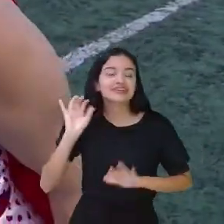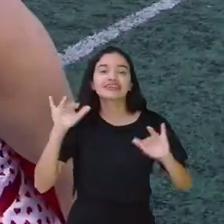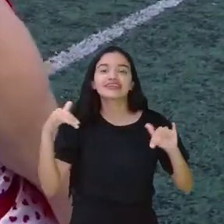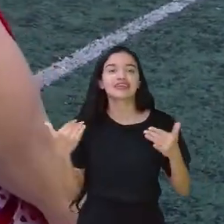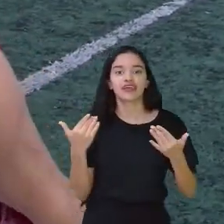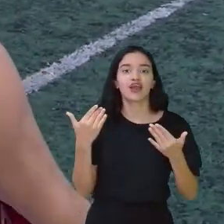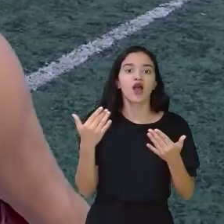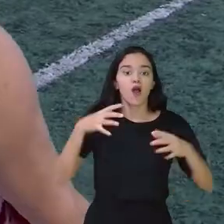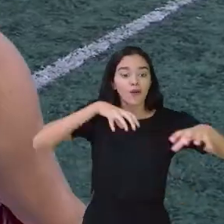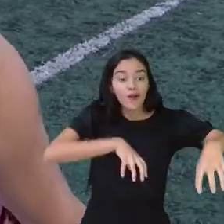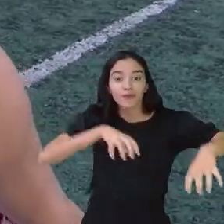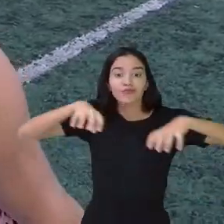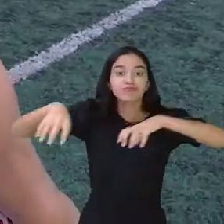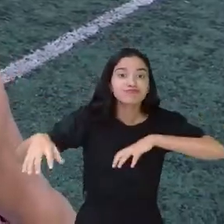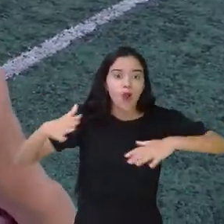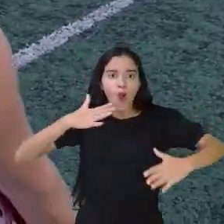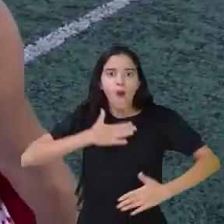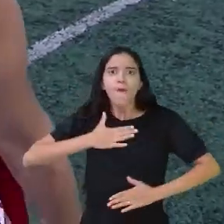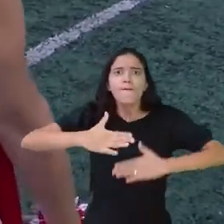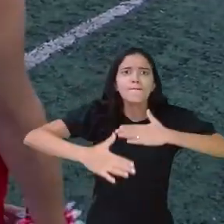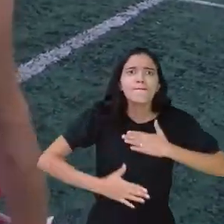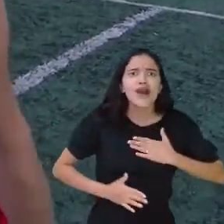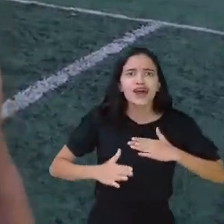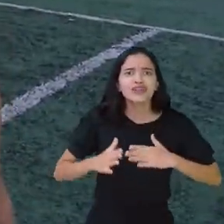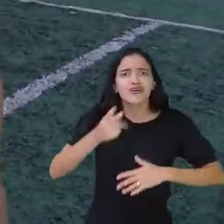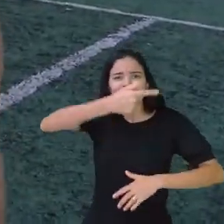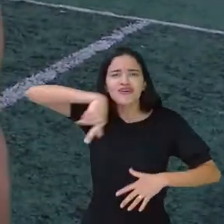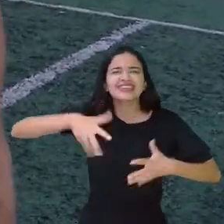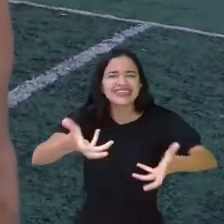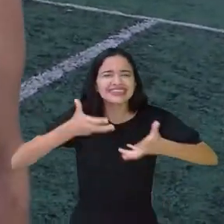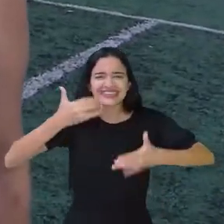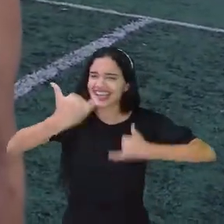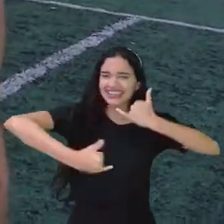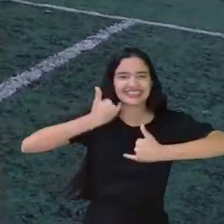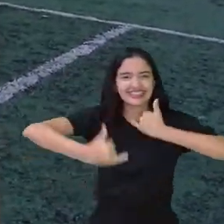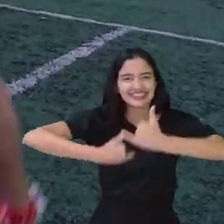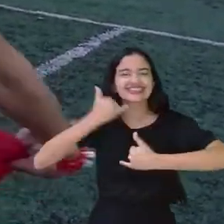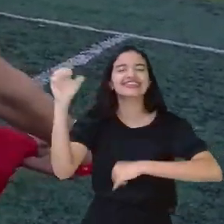Escravos de Jó Mano vocês querem brincar